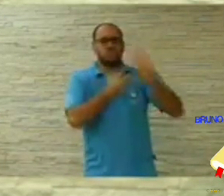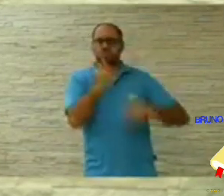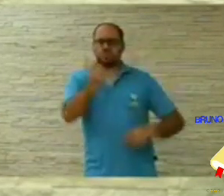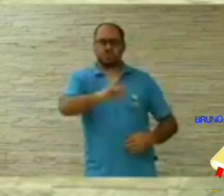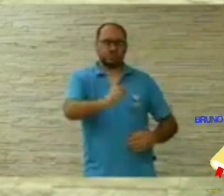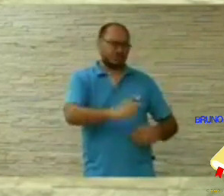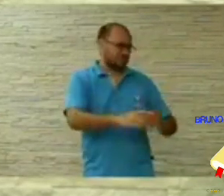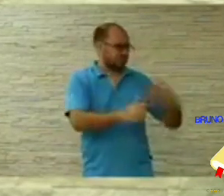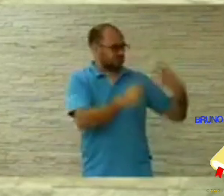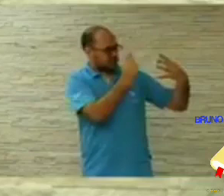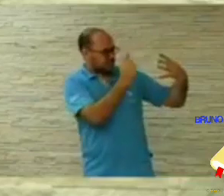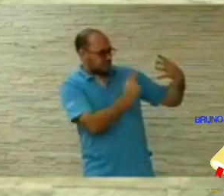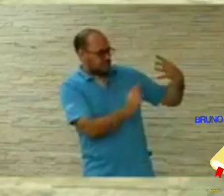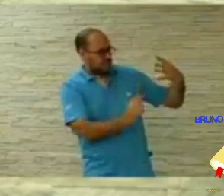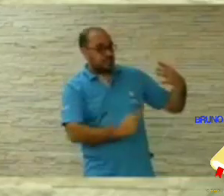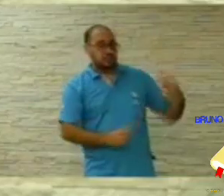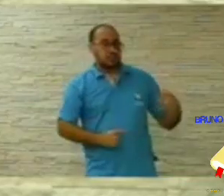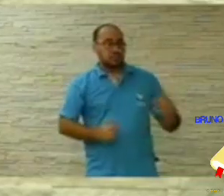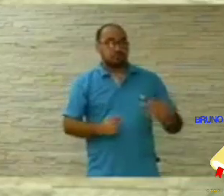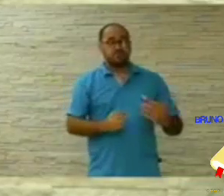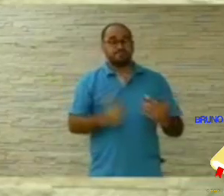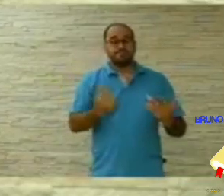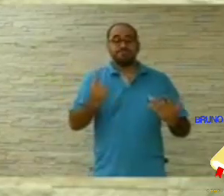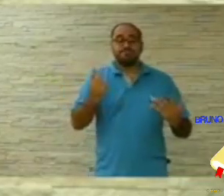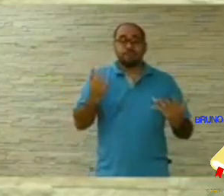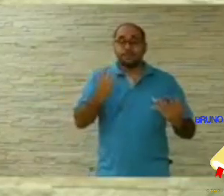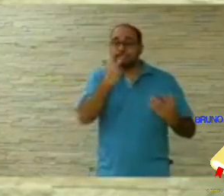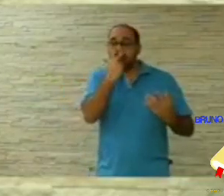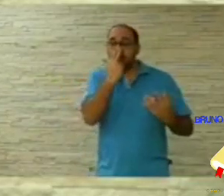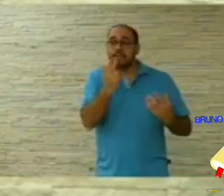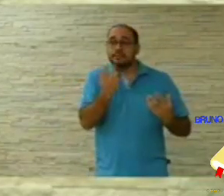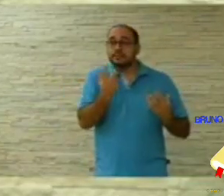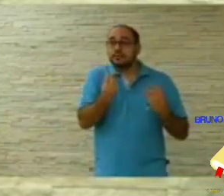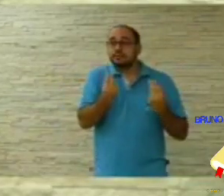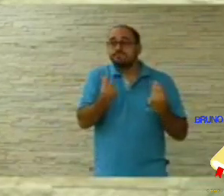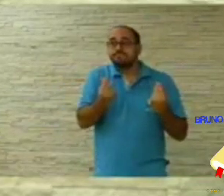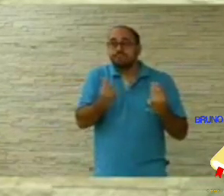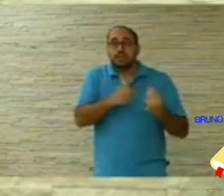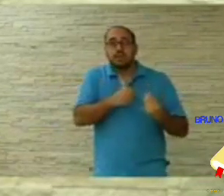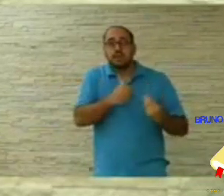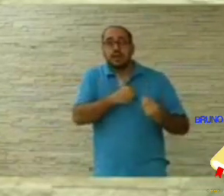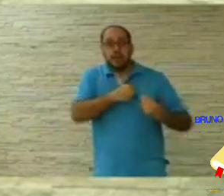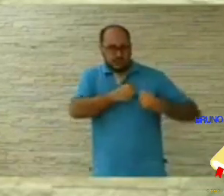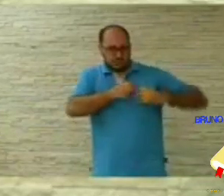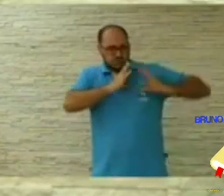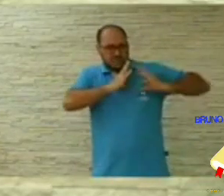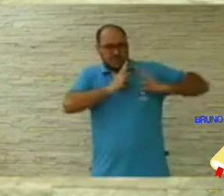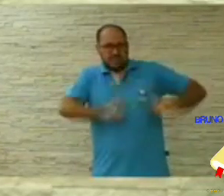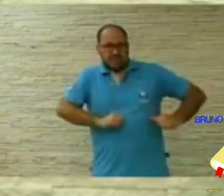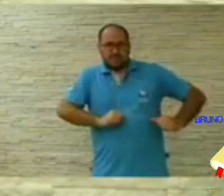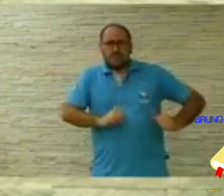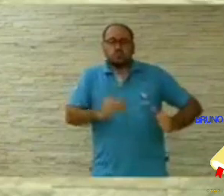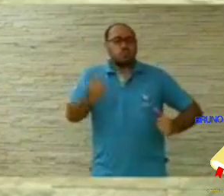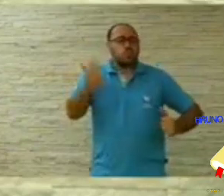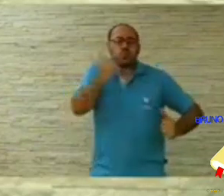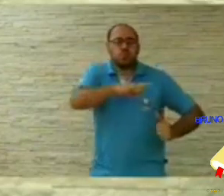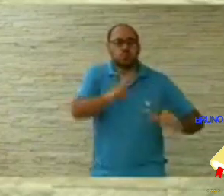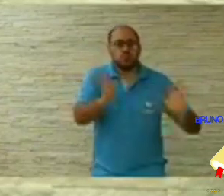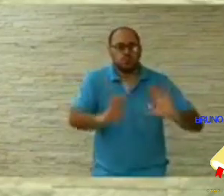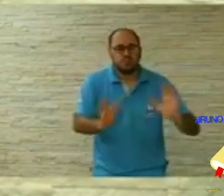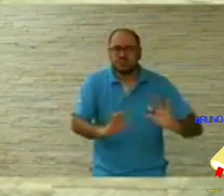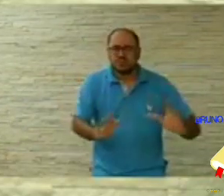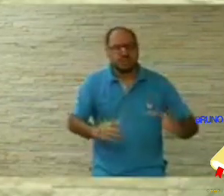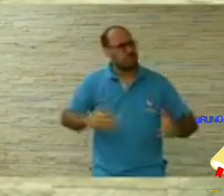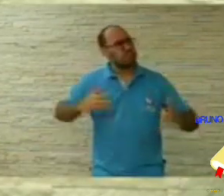Talvez você se sinta um lixo, porque não consegue se livrar do poder do pecado. Talvez você se sinta